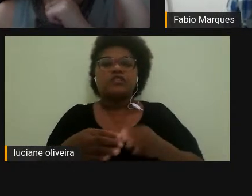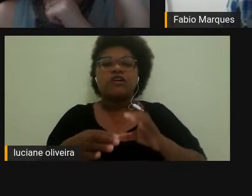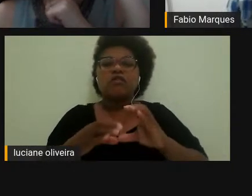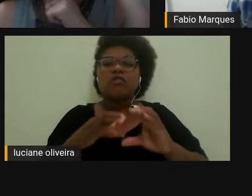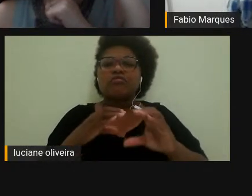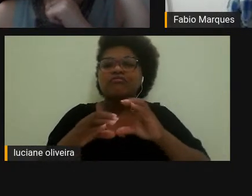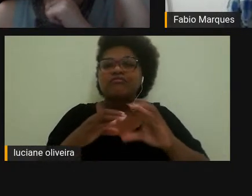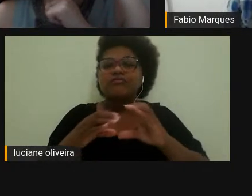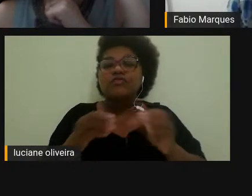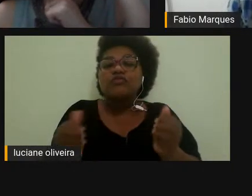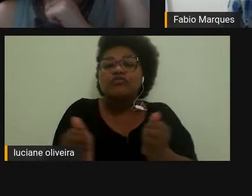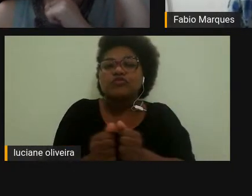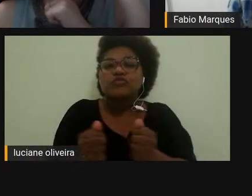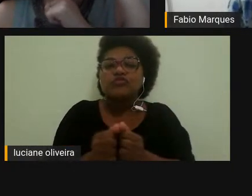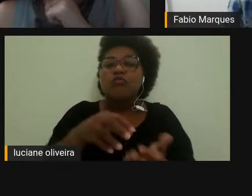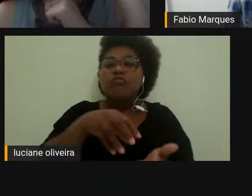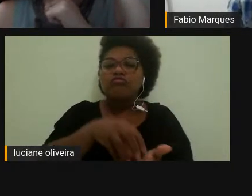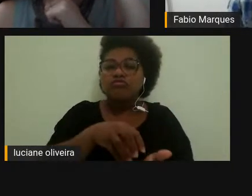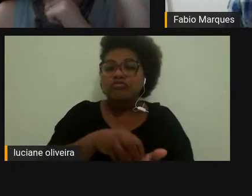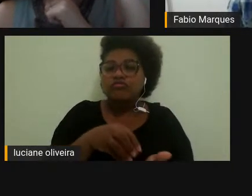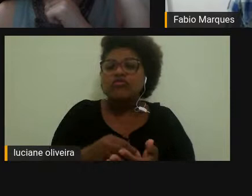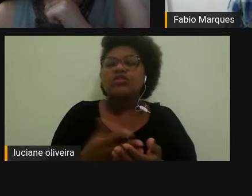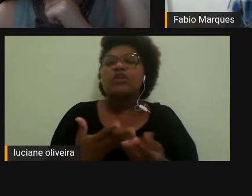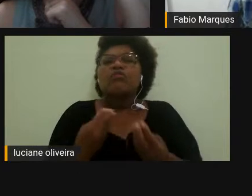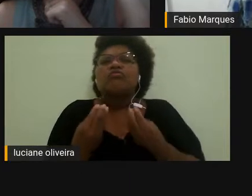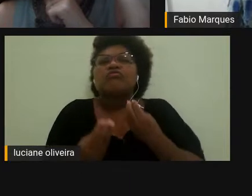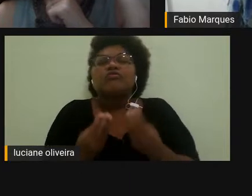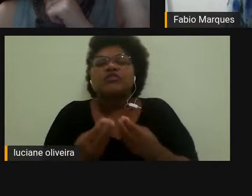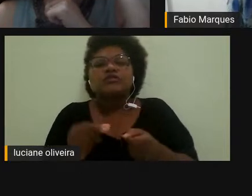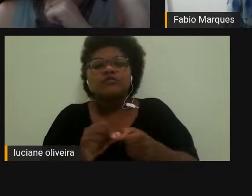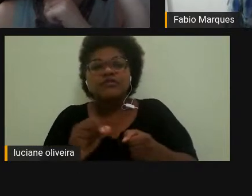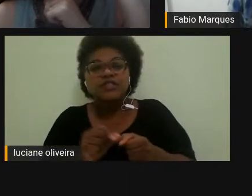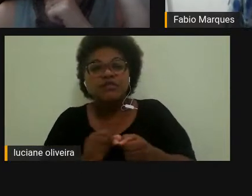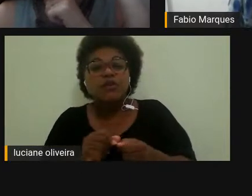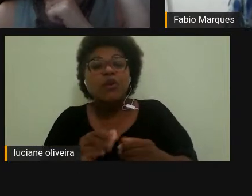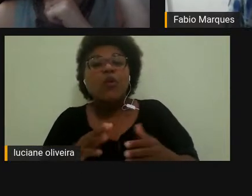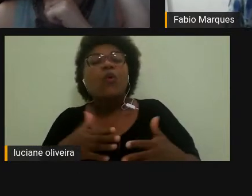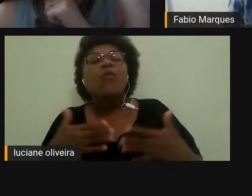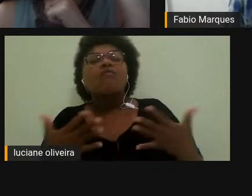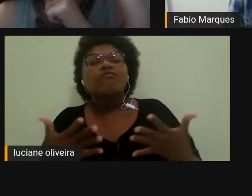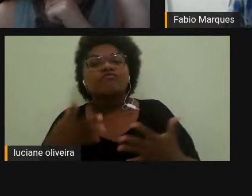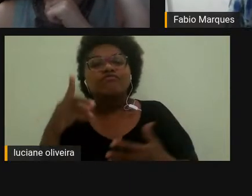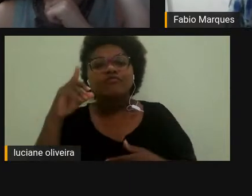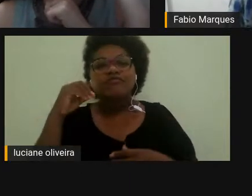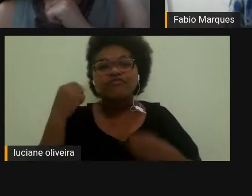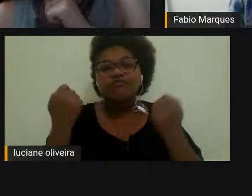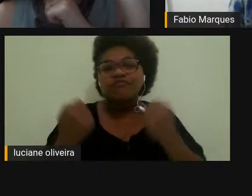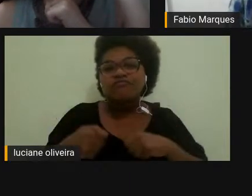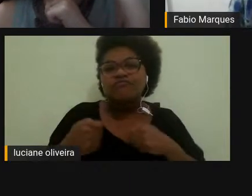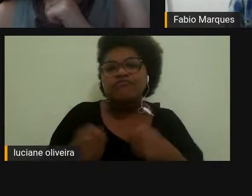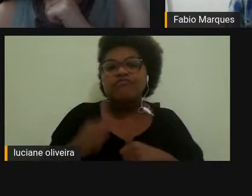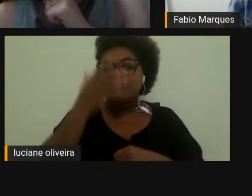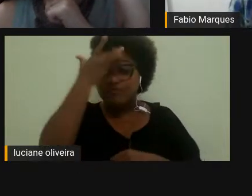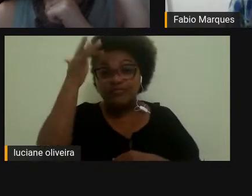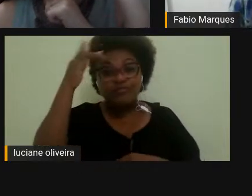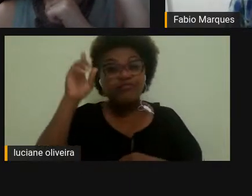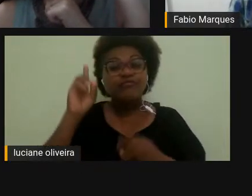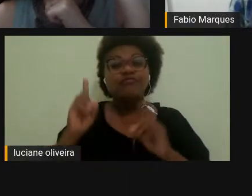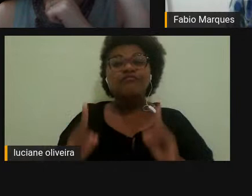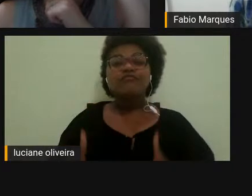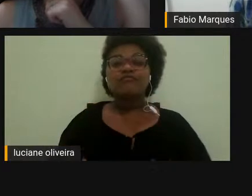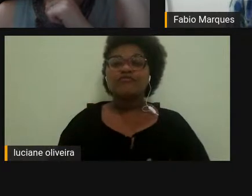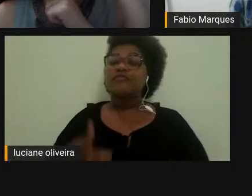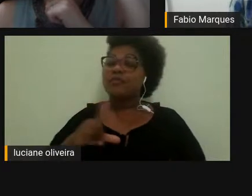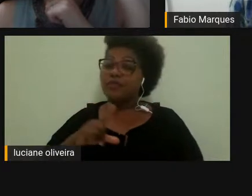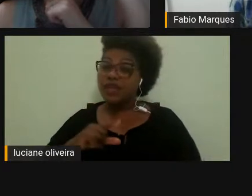tão com núcleo nós tentamos descobrir quais são as necessidades que os alunos com deficiência da universidade tem a gente tenta resolver